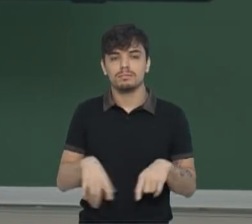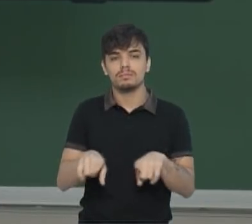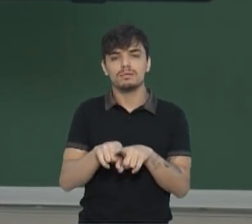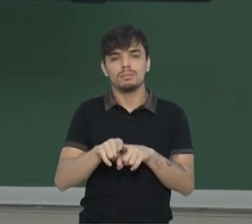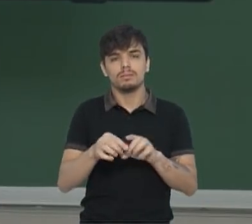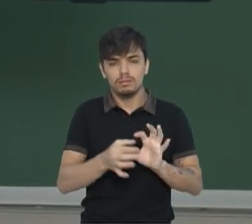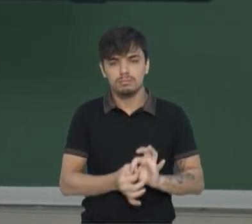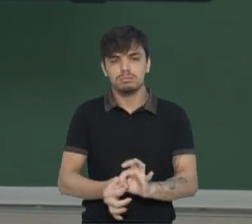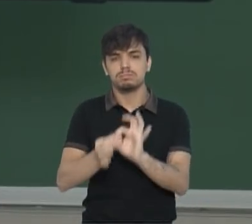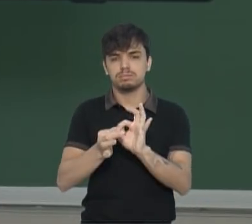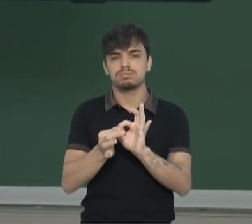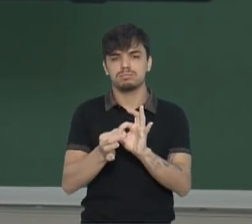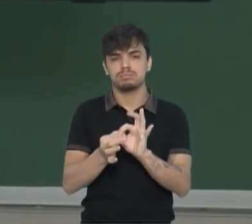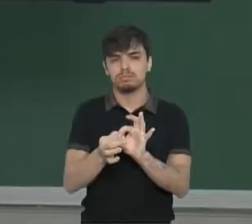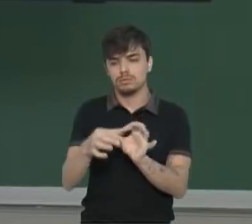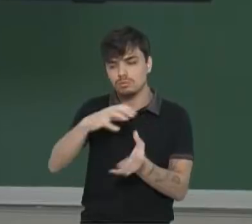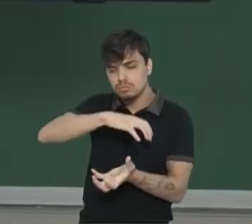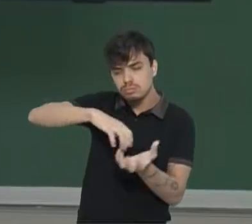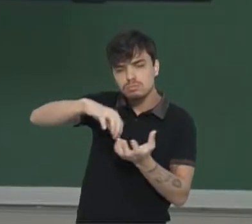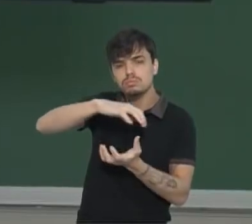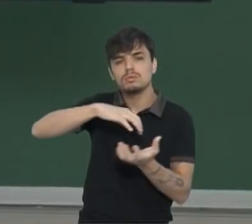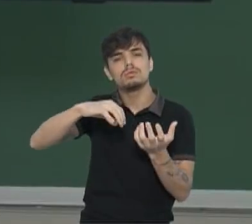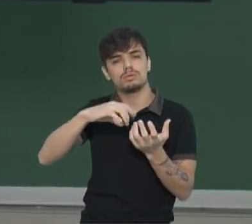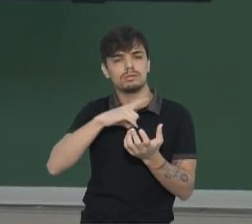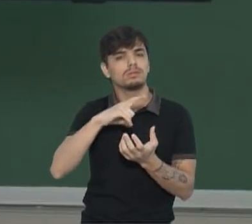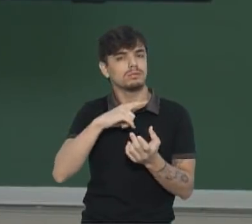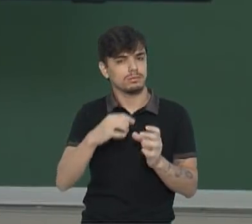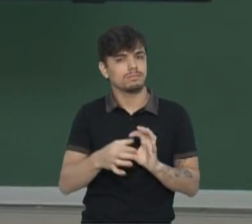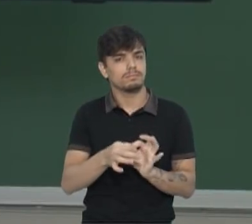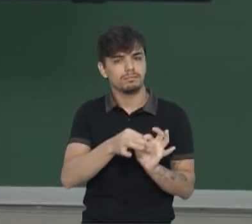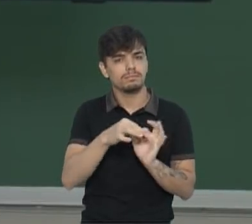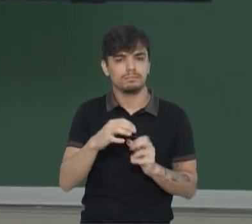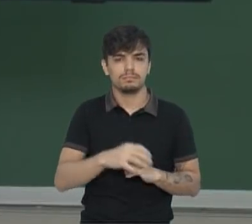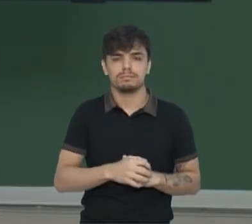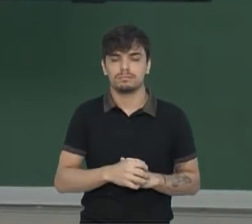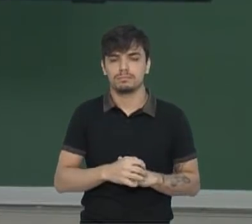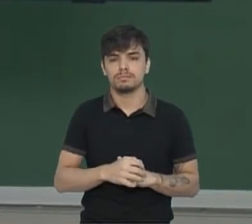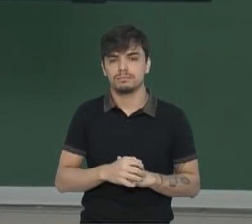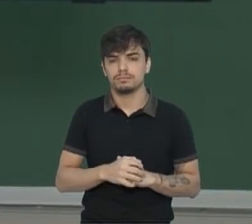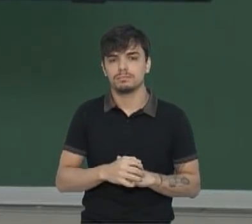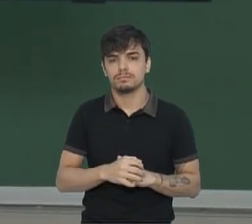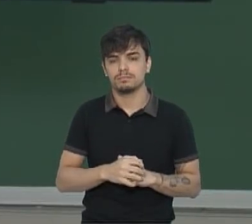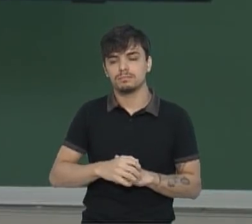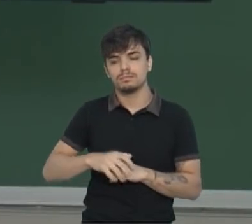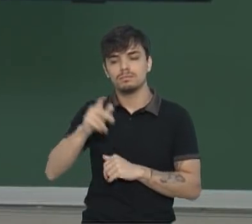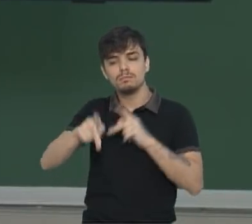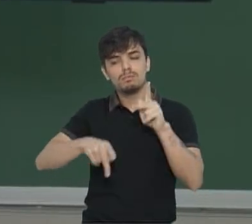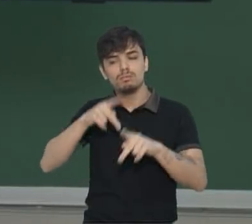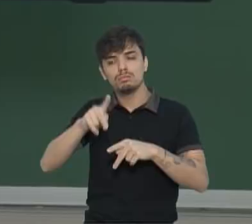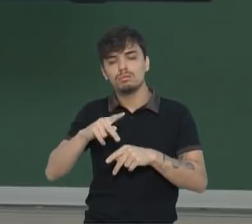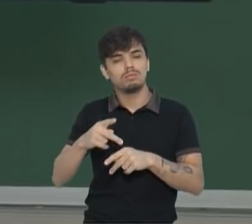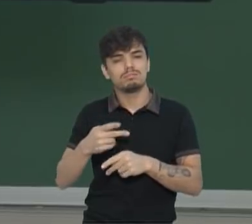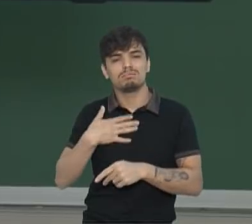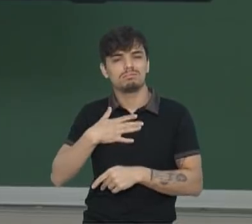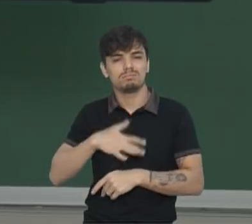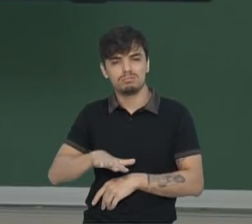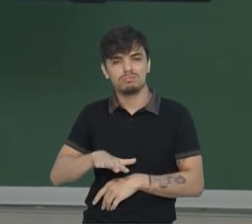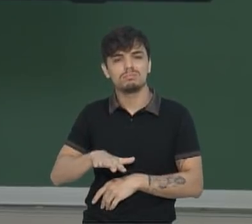população romana. Então os romanos, como um todo, né, estavam muito insatisfeitos com o Império Romano do Ocidente. Então eles